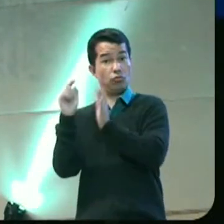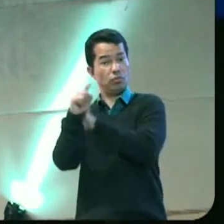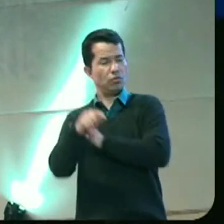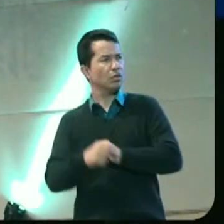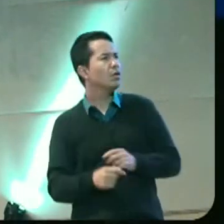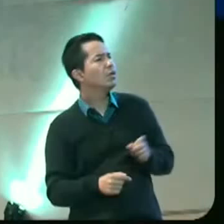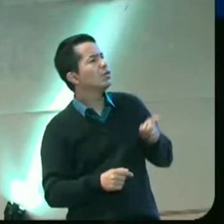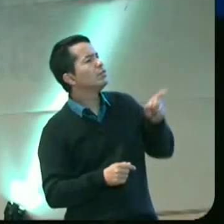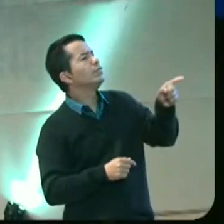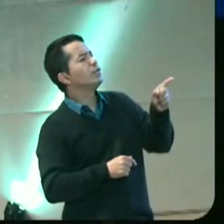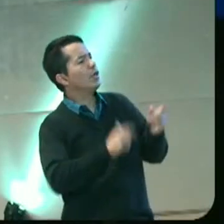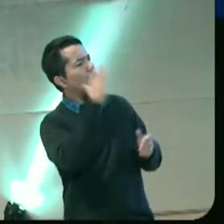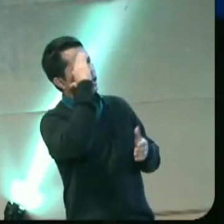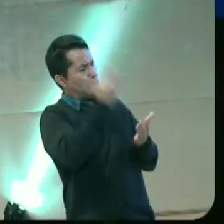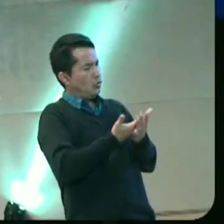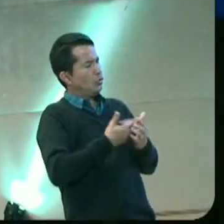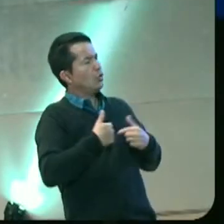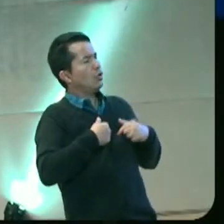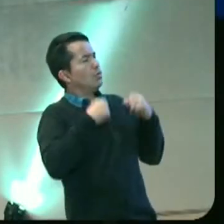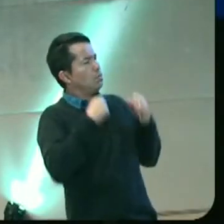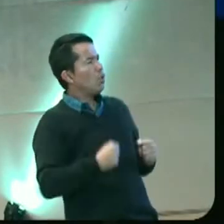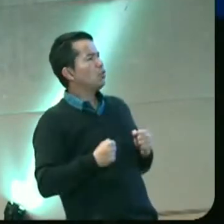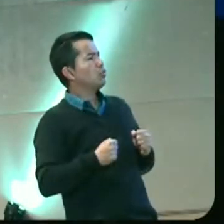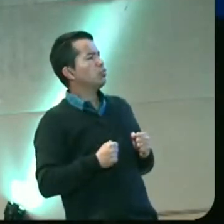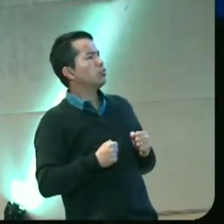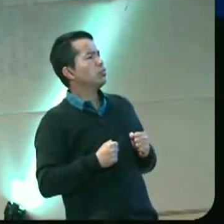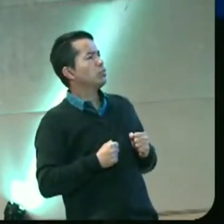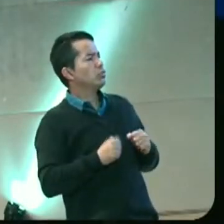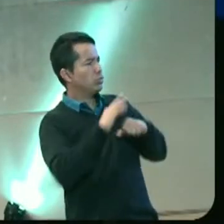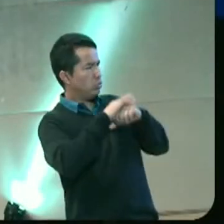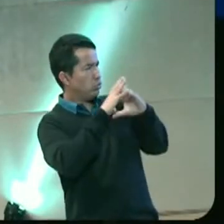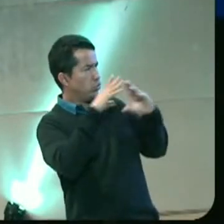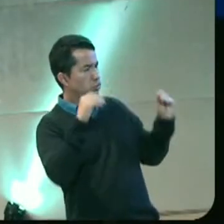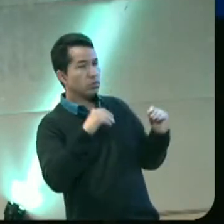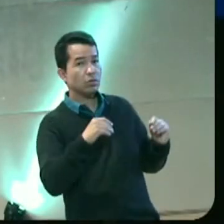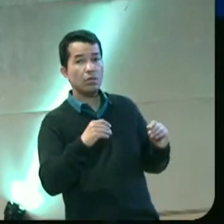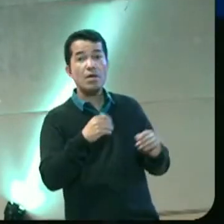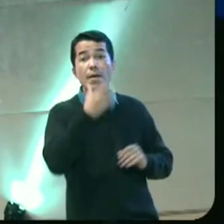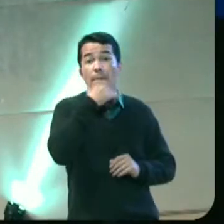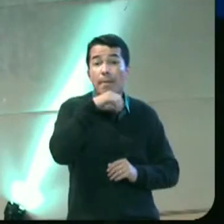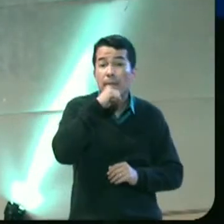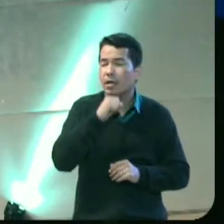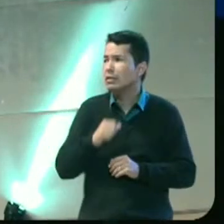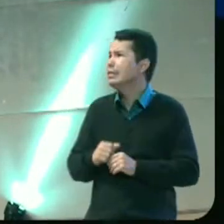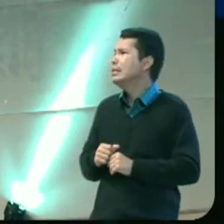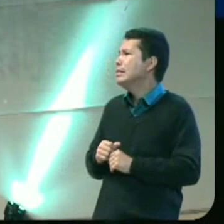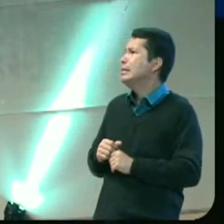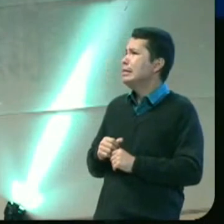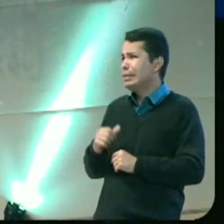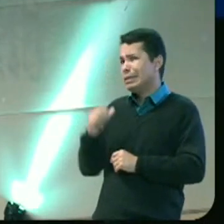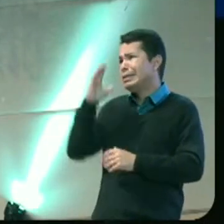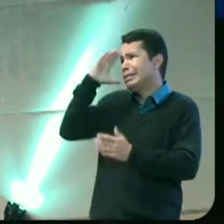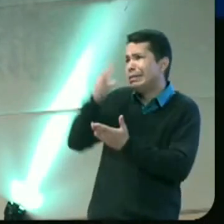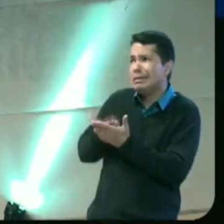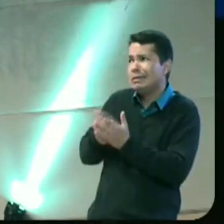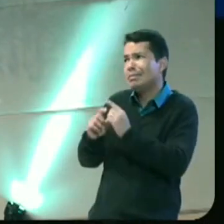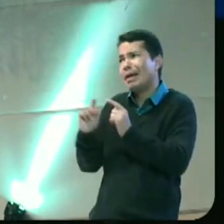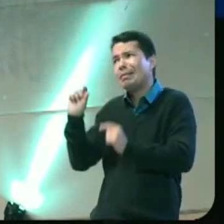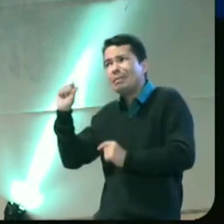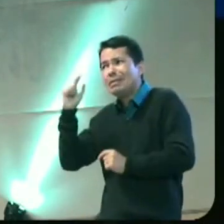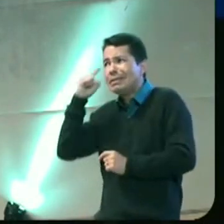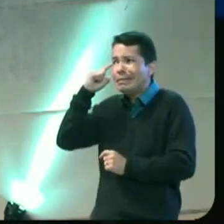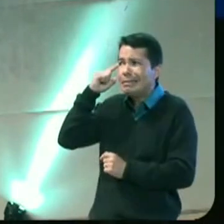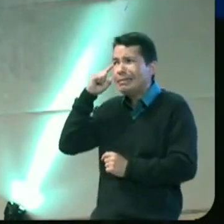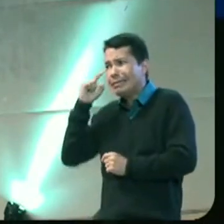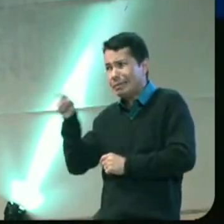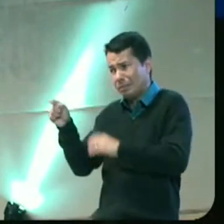pai responde, creio, mas ajuda-me a vencer a minha incredulidade. Sabe o que ele estava